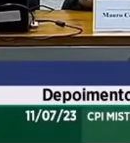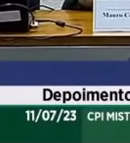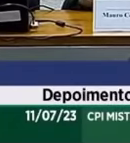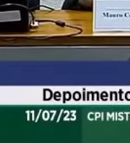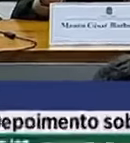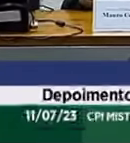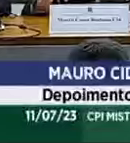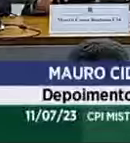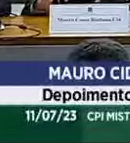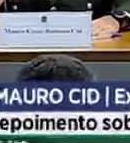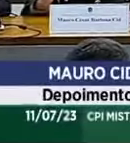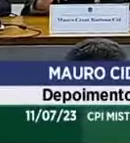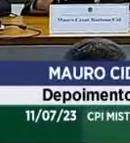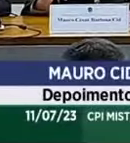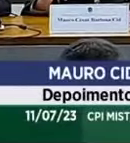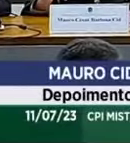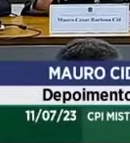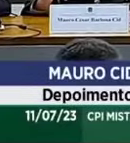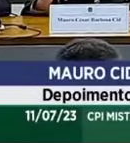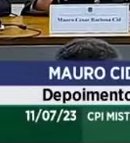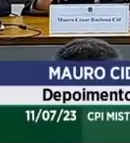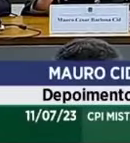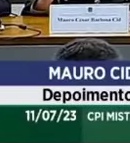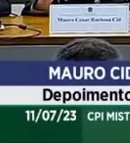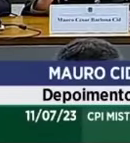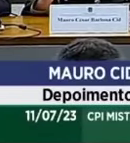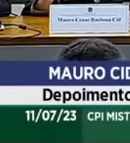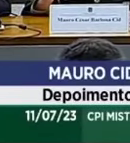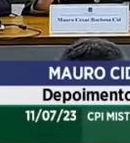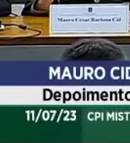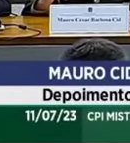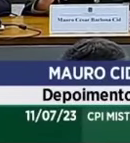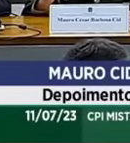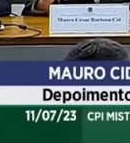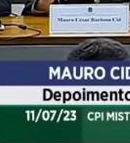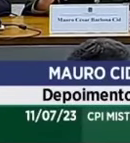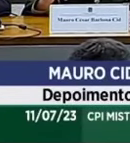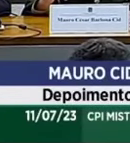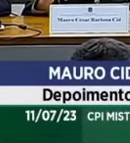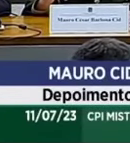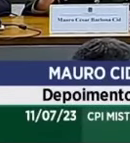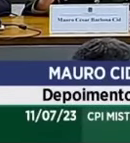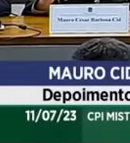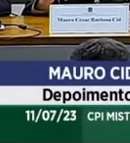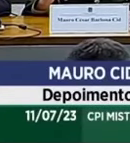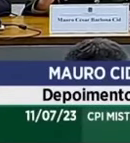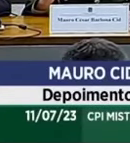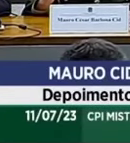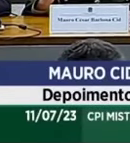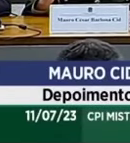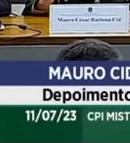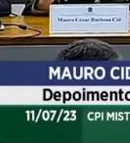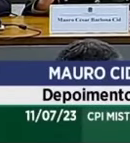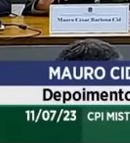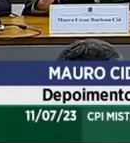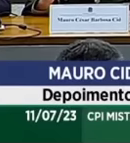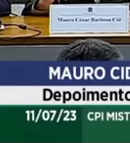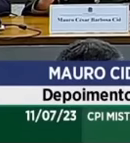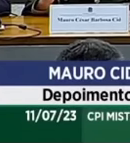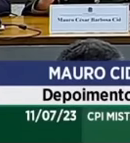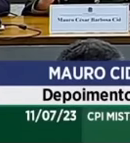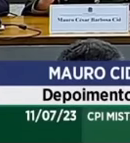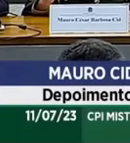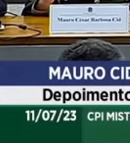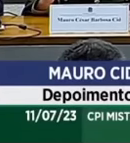sou submetido, seguindo a orientação da minha defesa técnica e a ordem do habeas corpus que me foi concedido pelo Supremo Tribunal Federal,